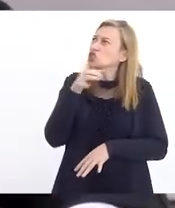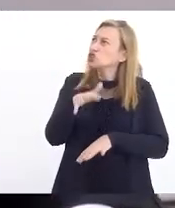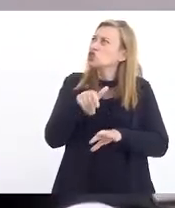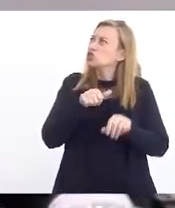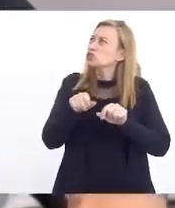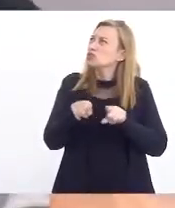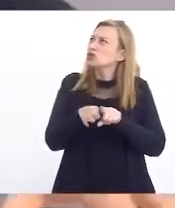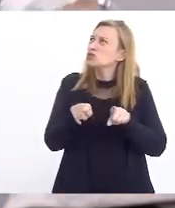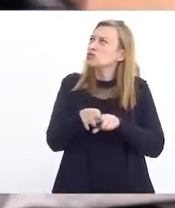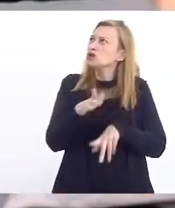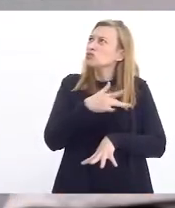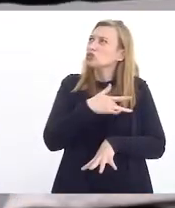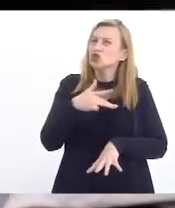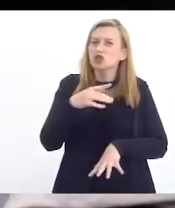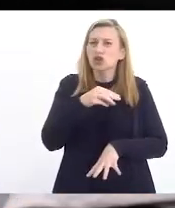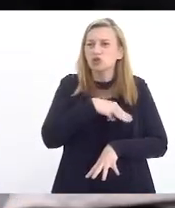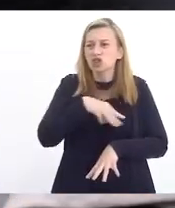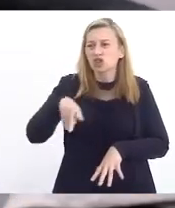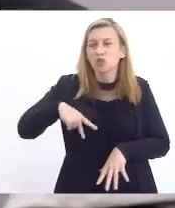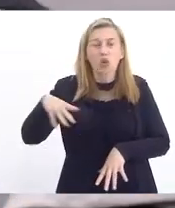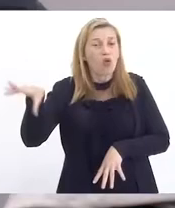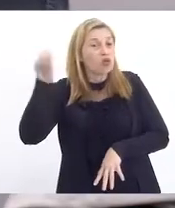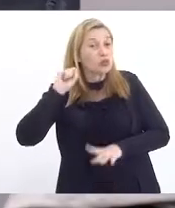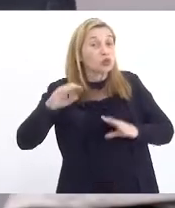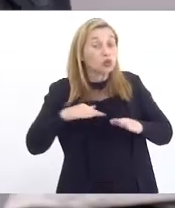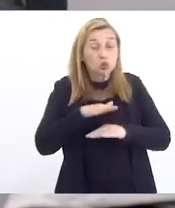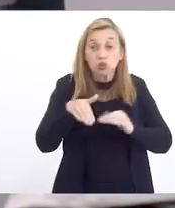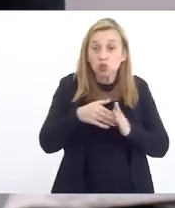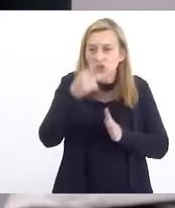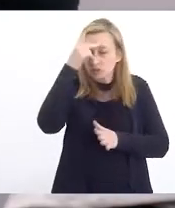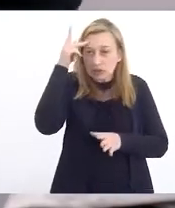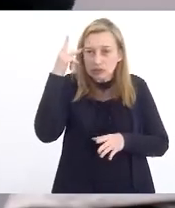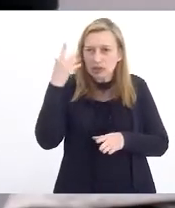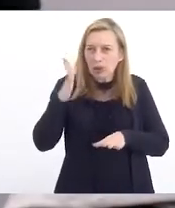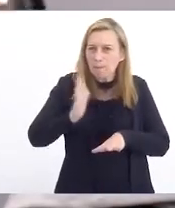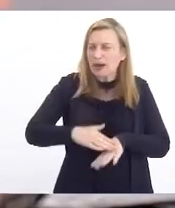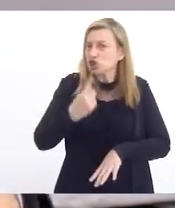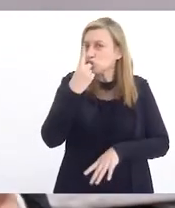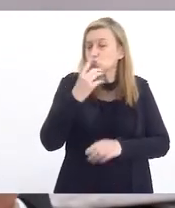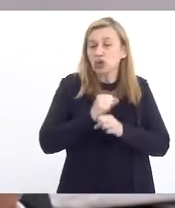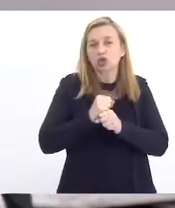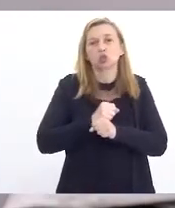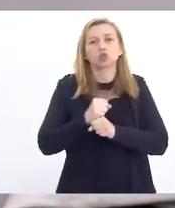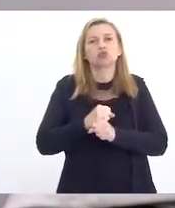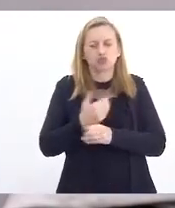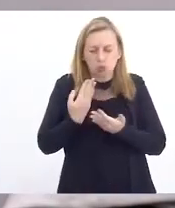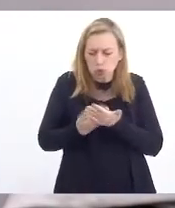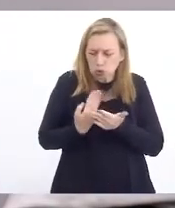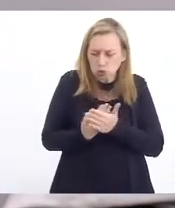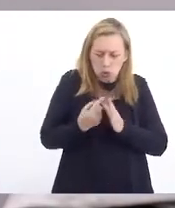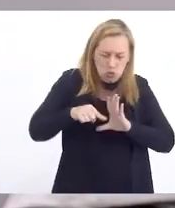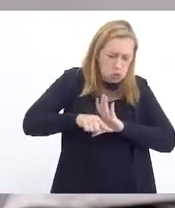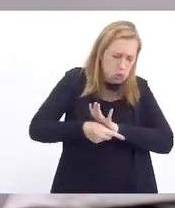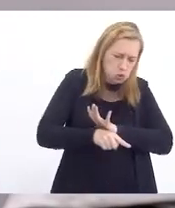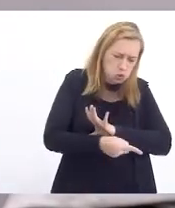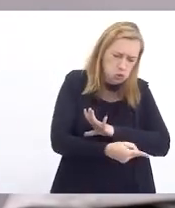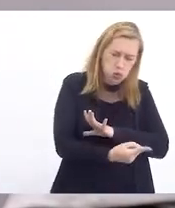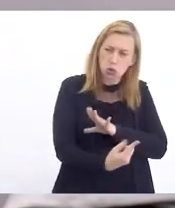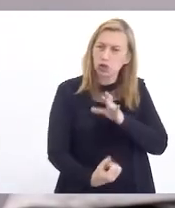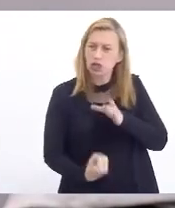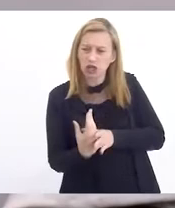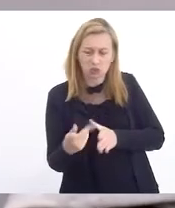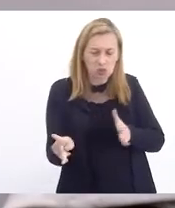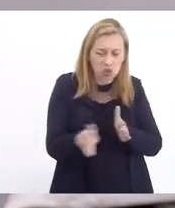Ministério Público. Ouvimos todo mundo durante mais de um ano. Fizemos um projeto de lei